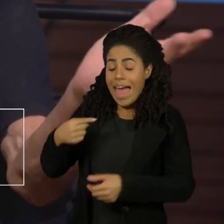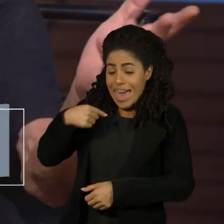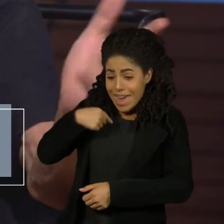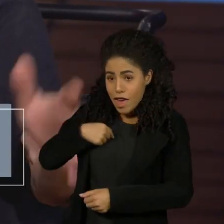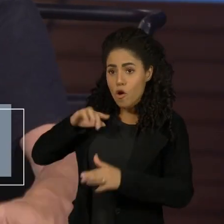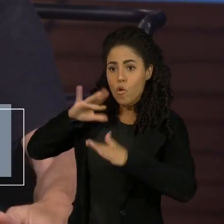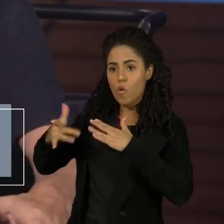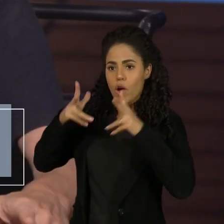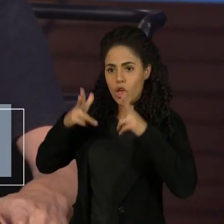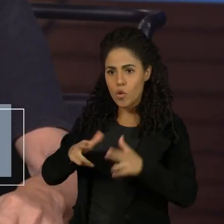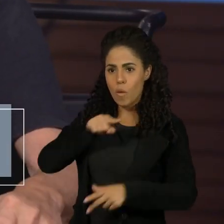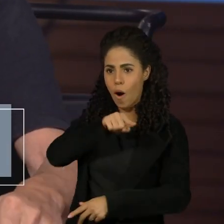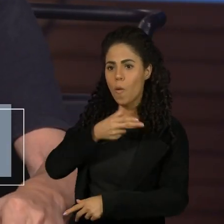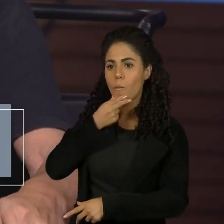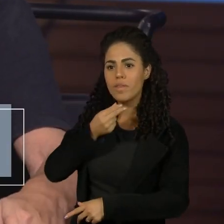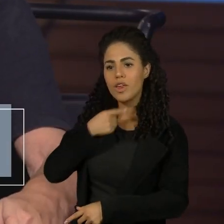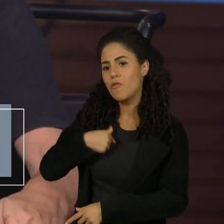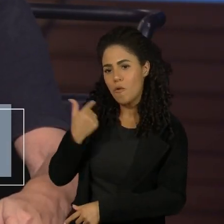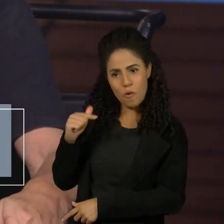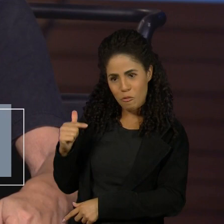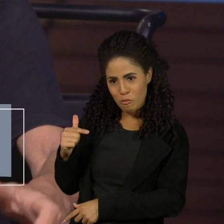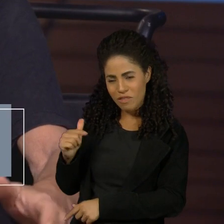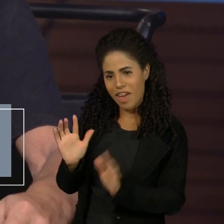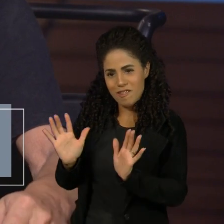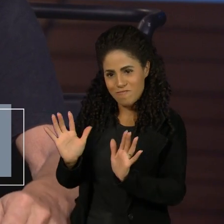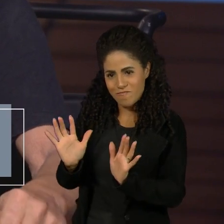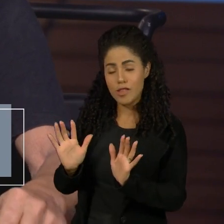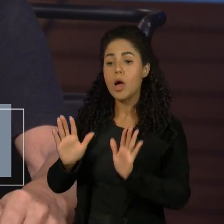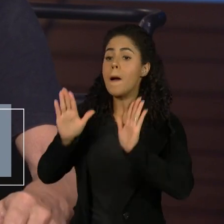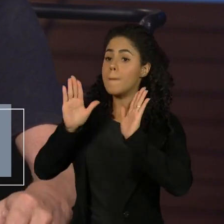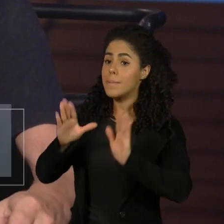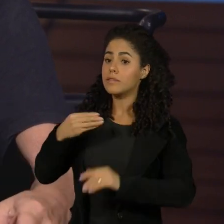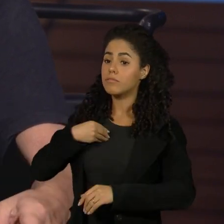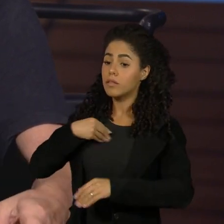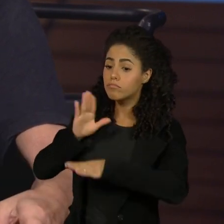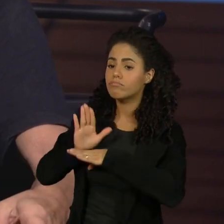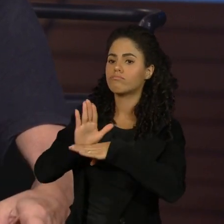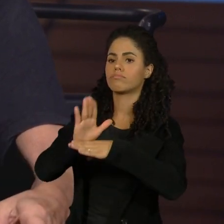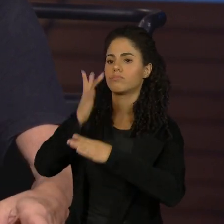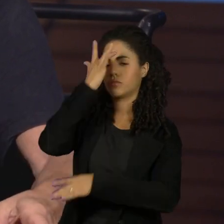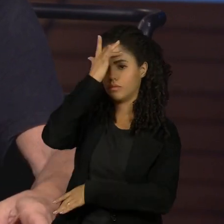tão vibrante quanto o Lucas nas mídias sociais, tudo,